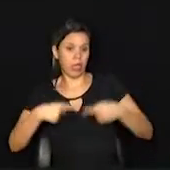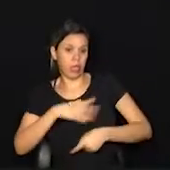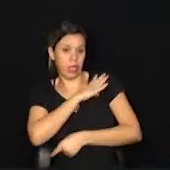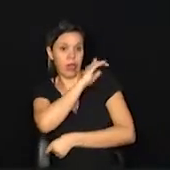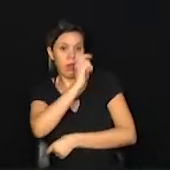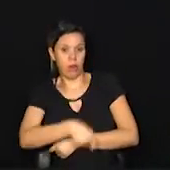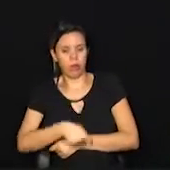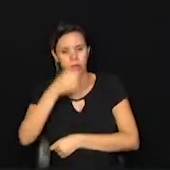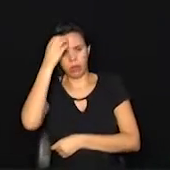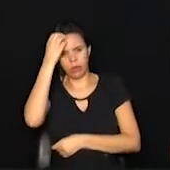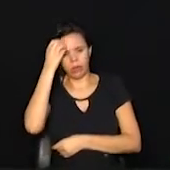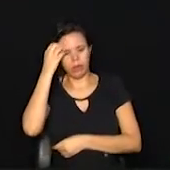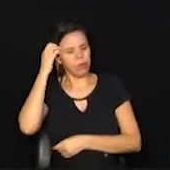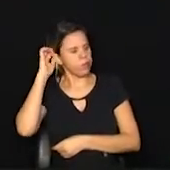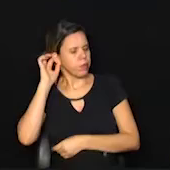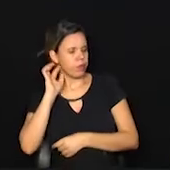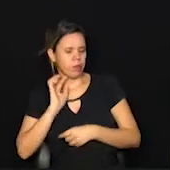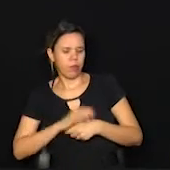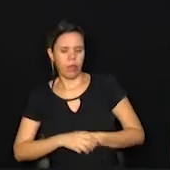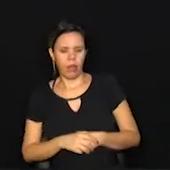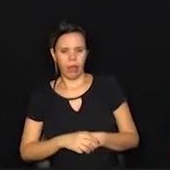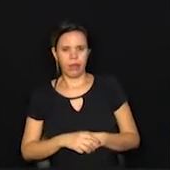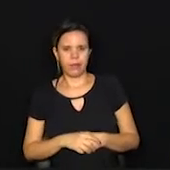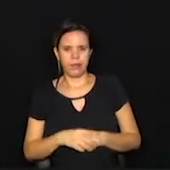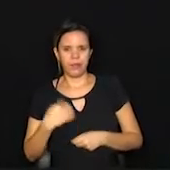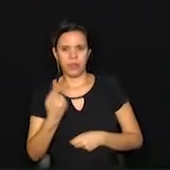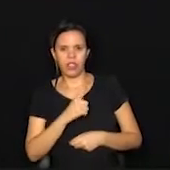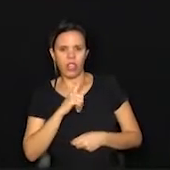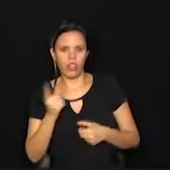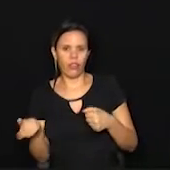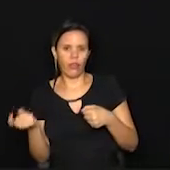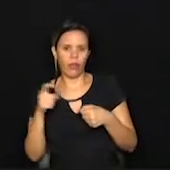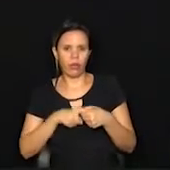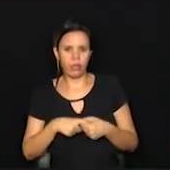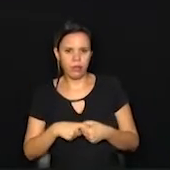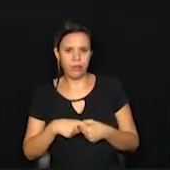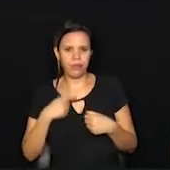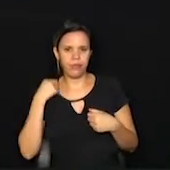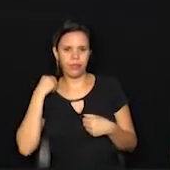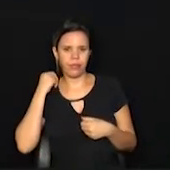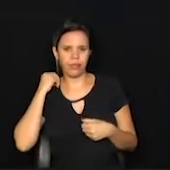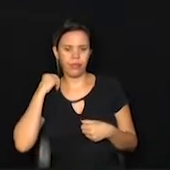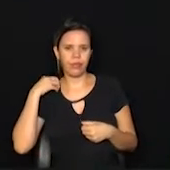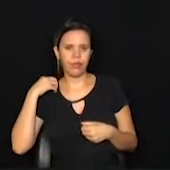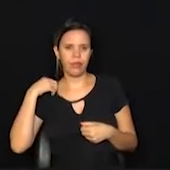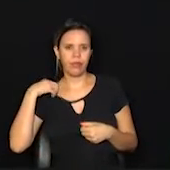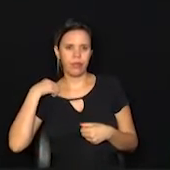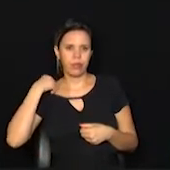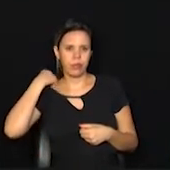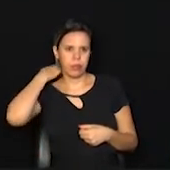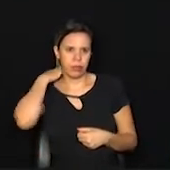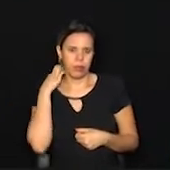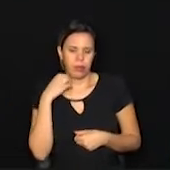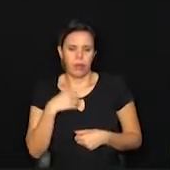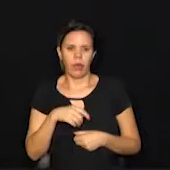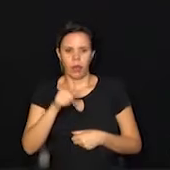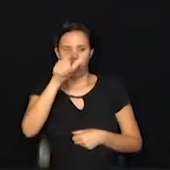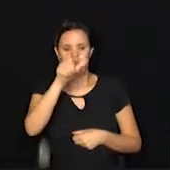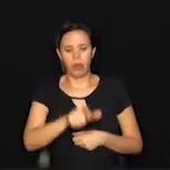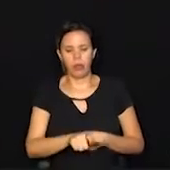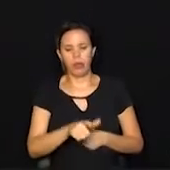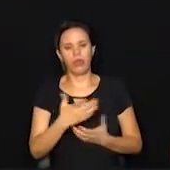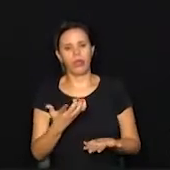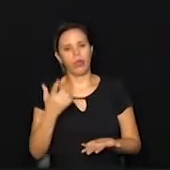a ditadura com mais ou menos radicalidade mas se opôs aí a gente tem de volta eu nunca vinícola o que